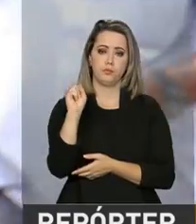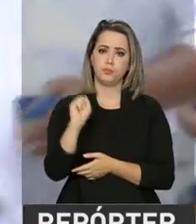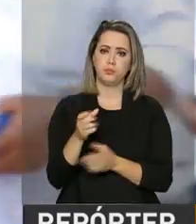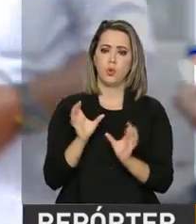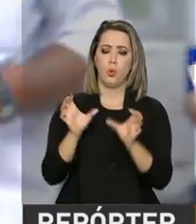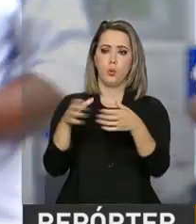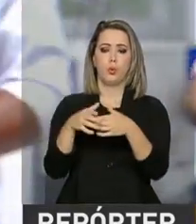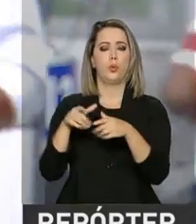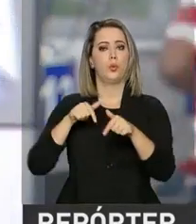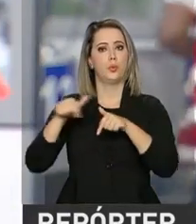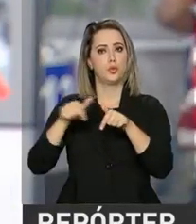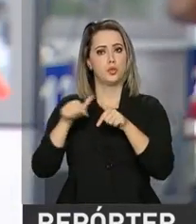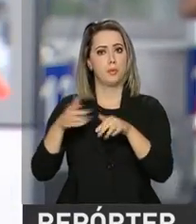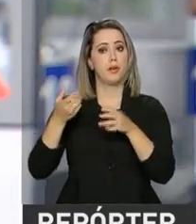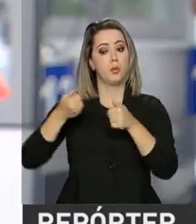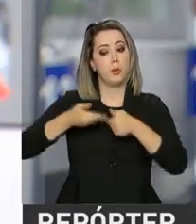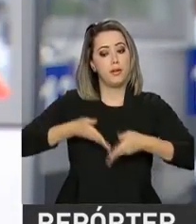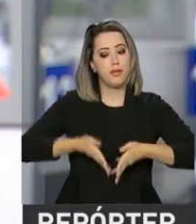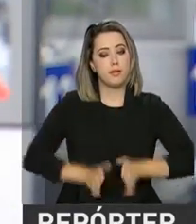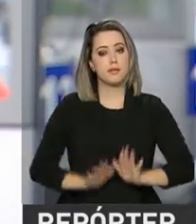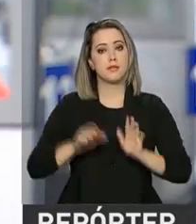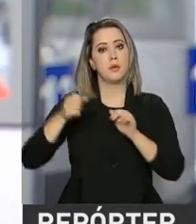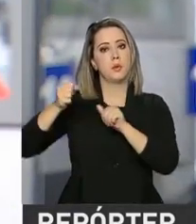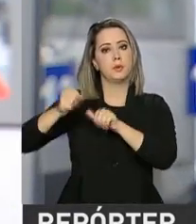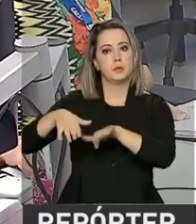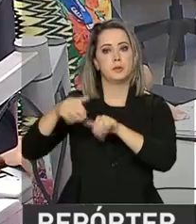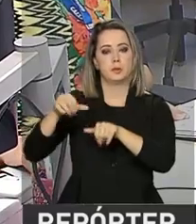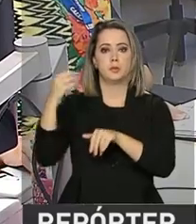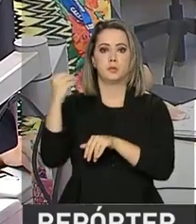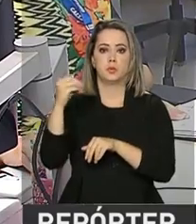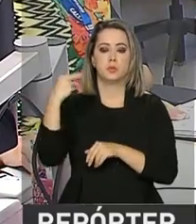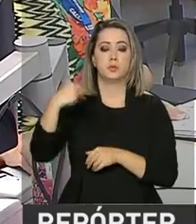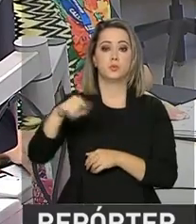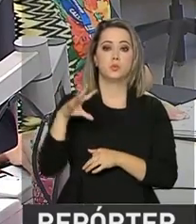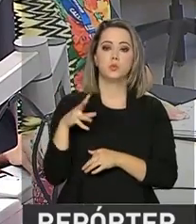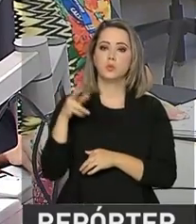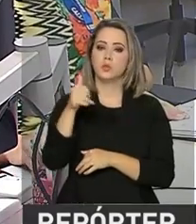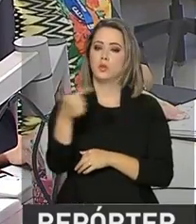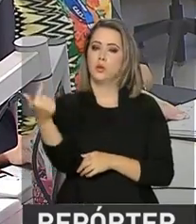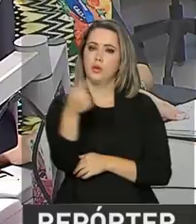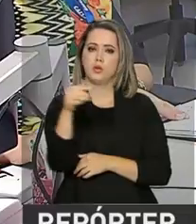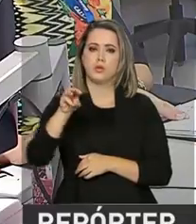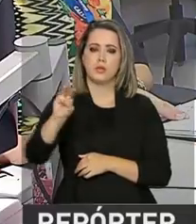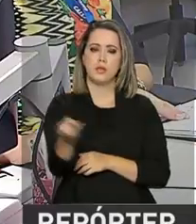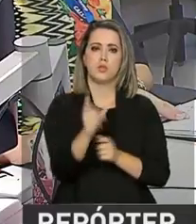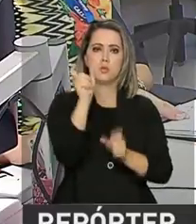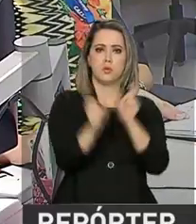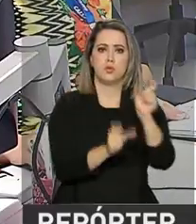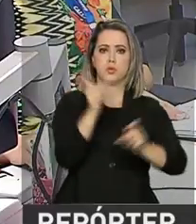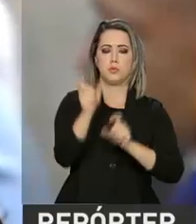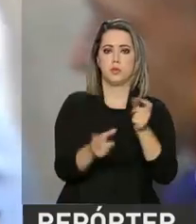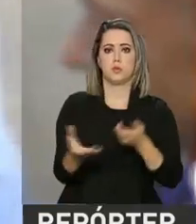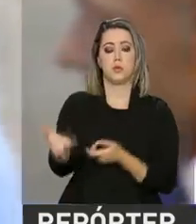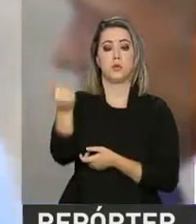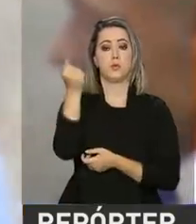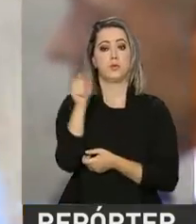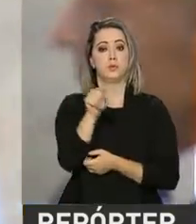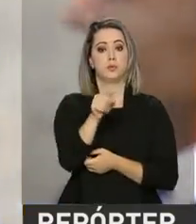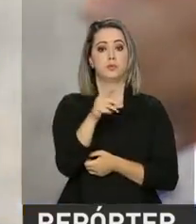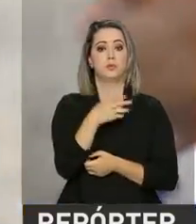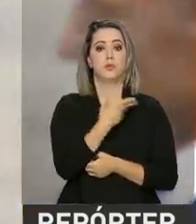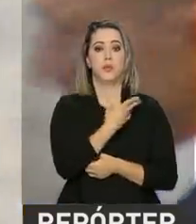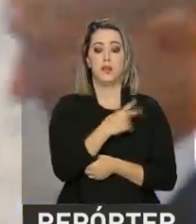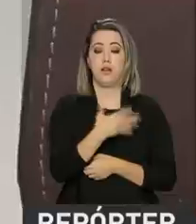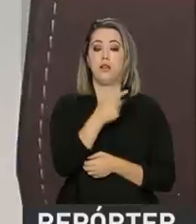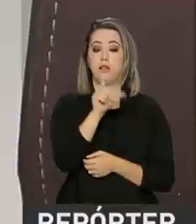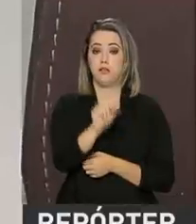trabalhadores nascidos em setembro outubro e novembro no total são 7 milhões e meio de beneficiários dona Vânia é